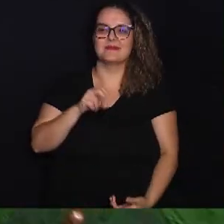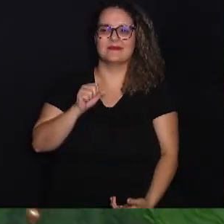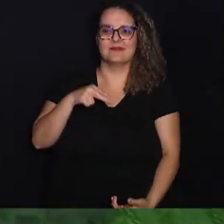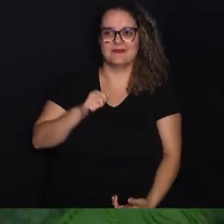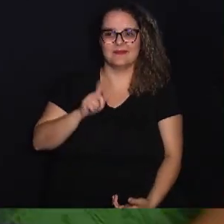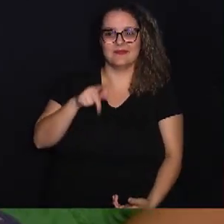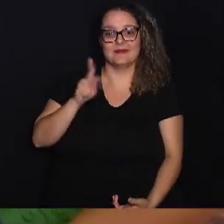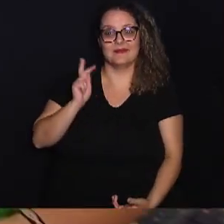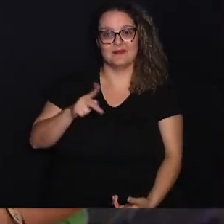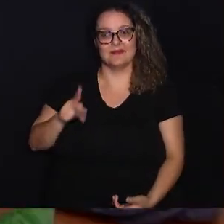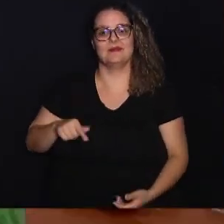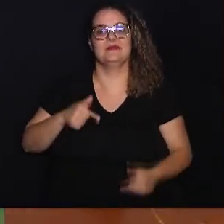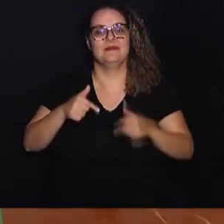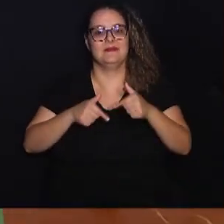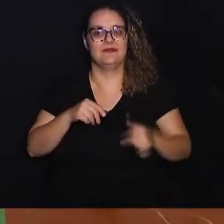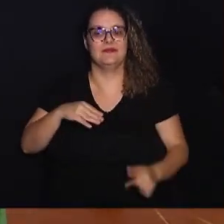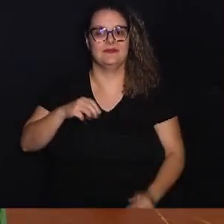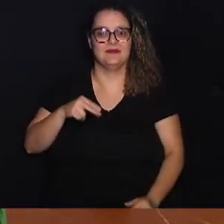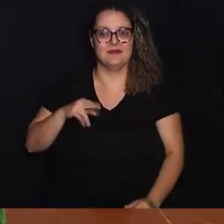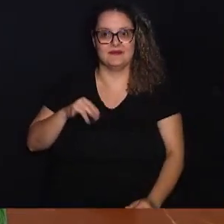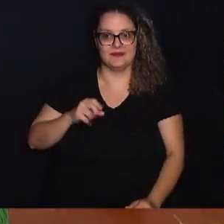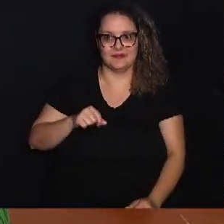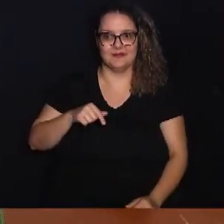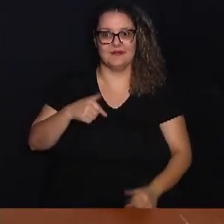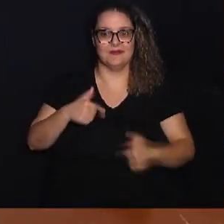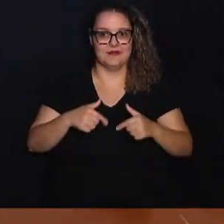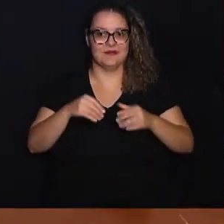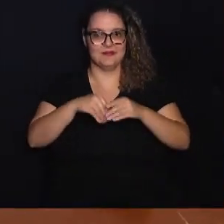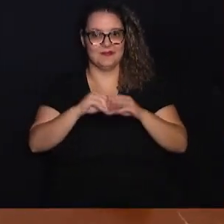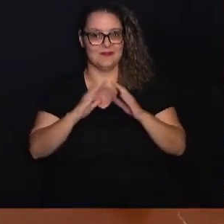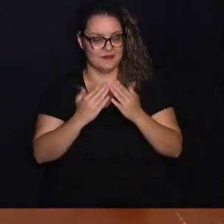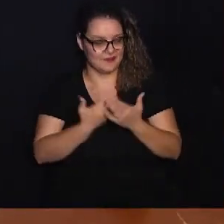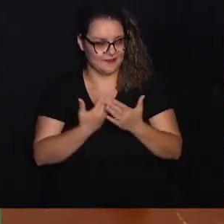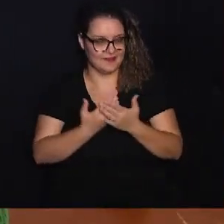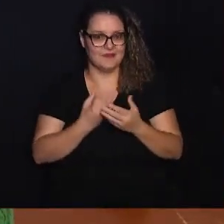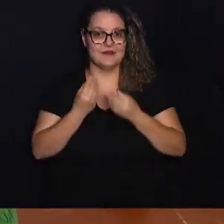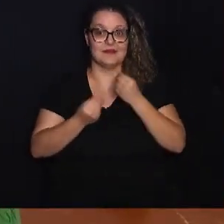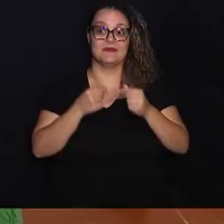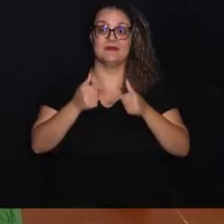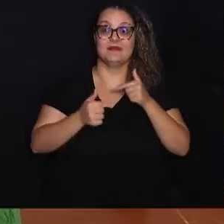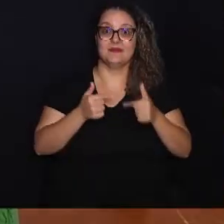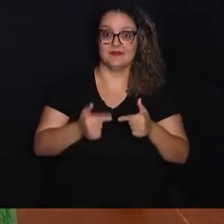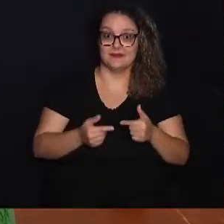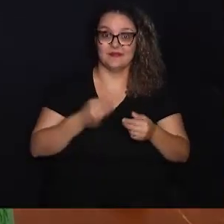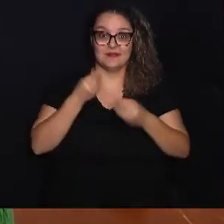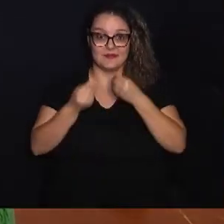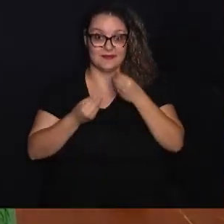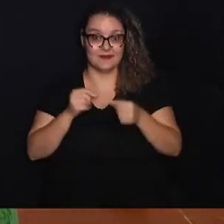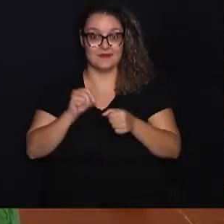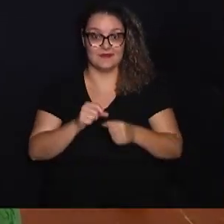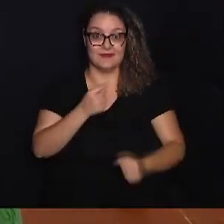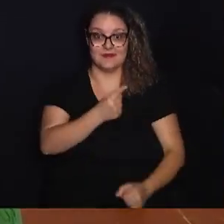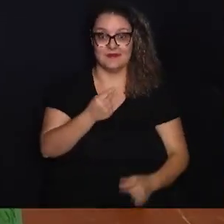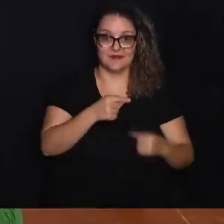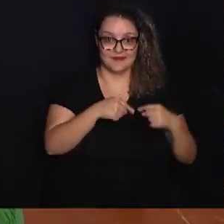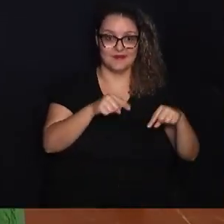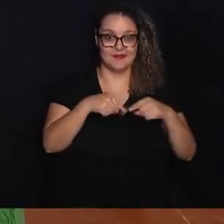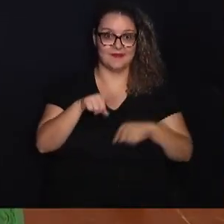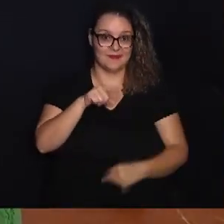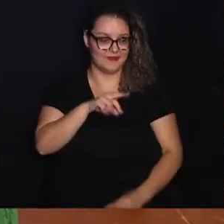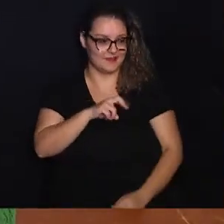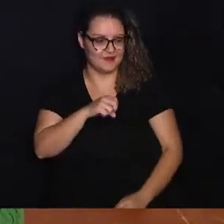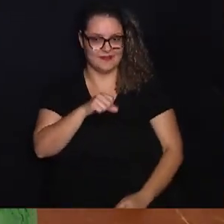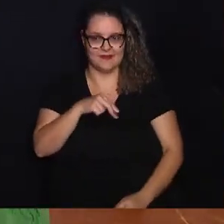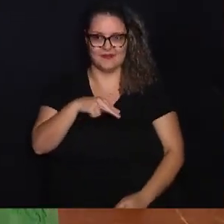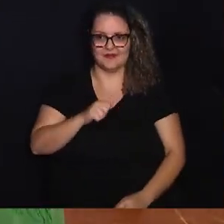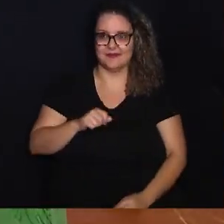professora de trabalhos manuais aqui na escola. Vai falar pra gente um pouquinho como é que eles estão trabalhando, como é que ela faz com cada sala de aula, né, Rosana?